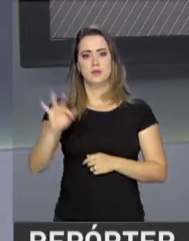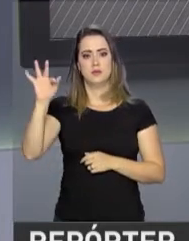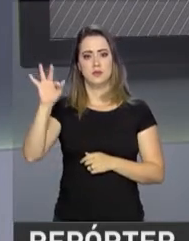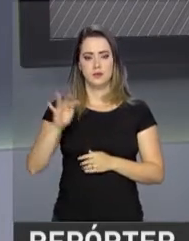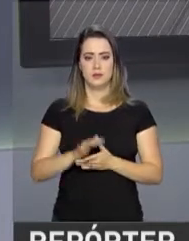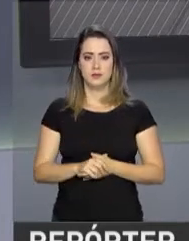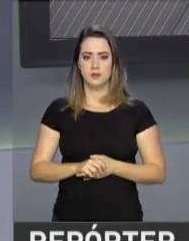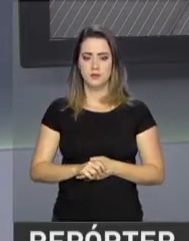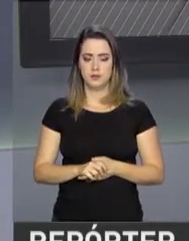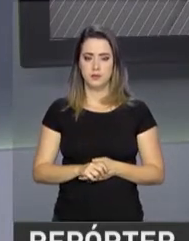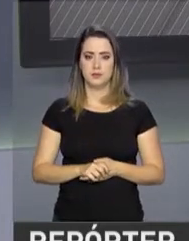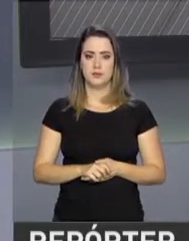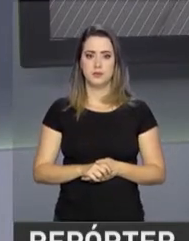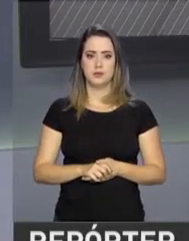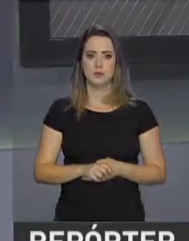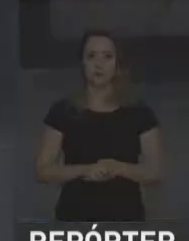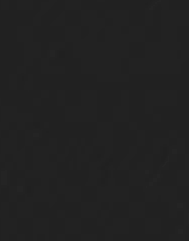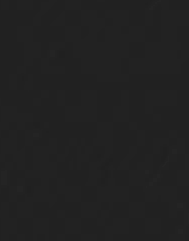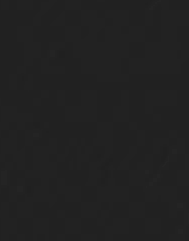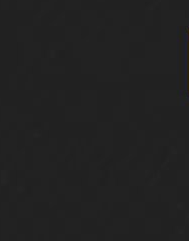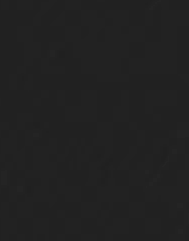a tv do governo federal